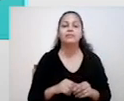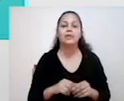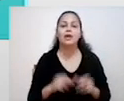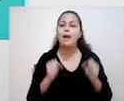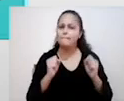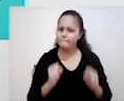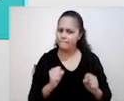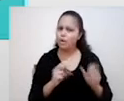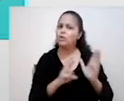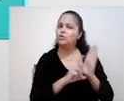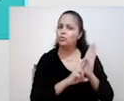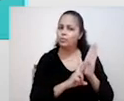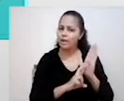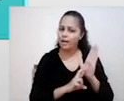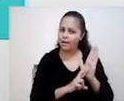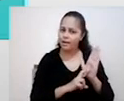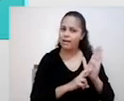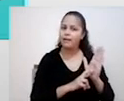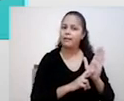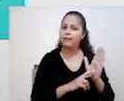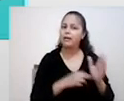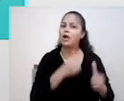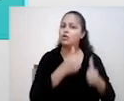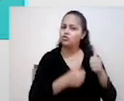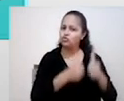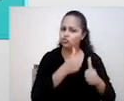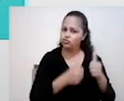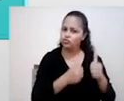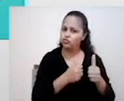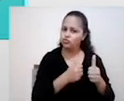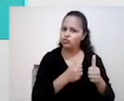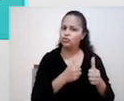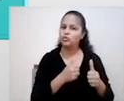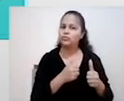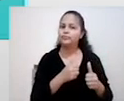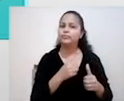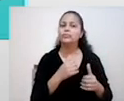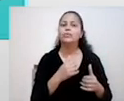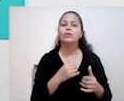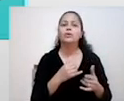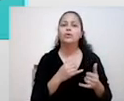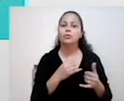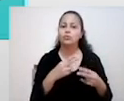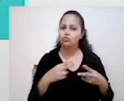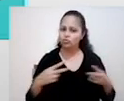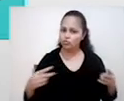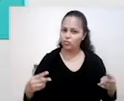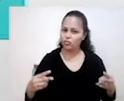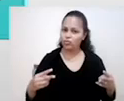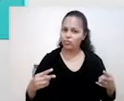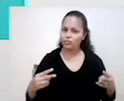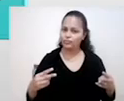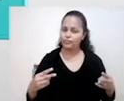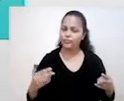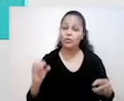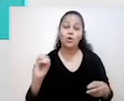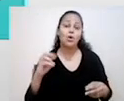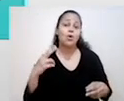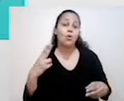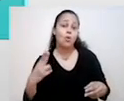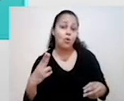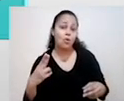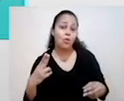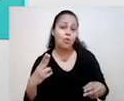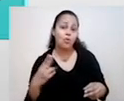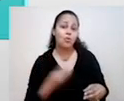pode ser também regras, como uma regra de um jogo, ou uma regra, por exemplo, de boa convivência na sala de aula, ou um mais